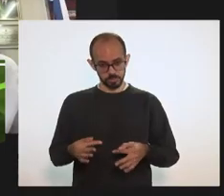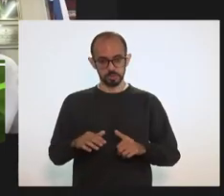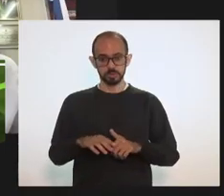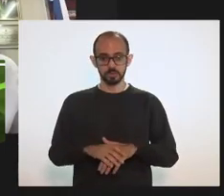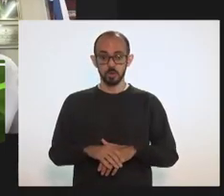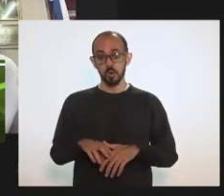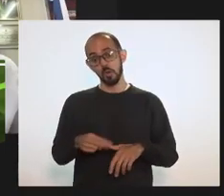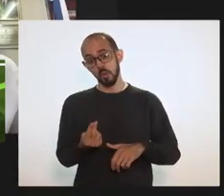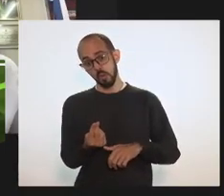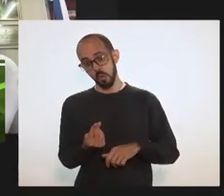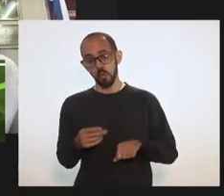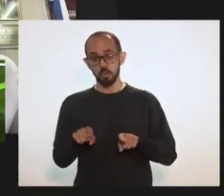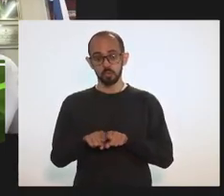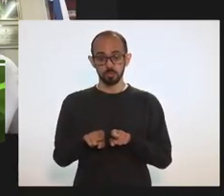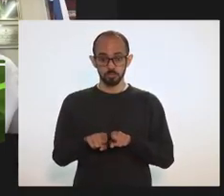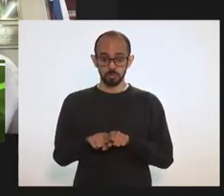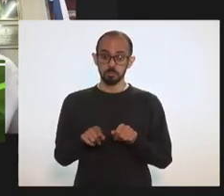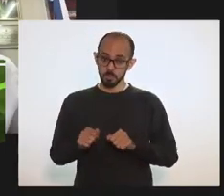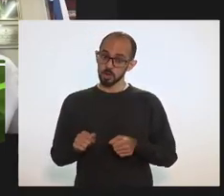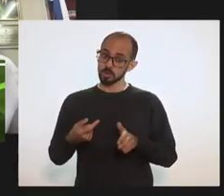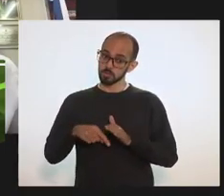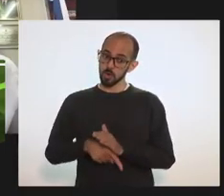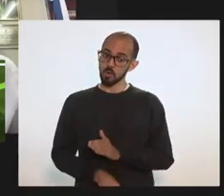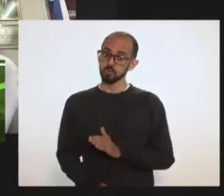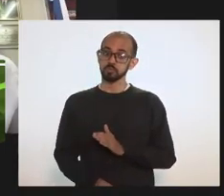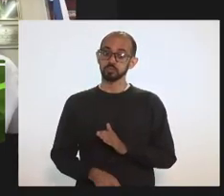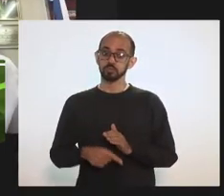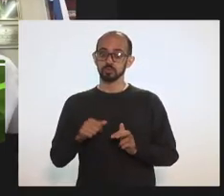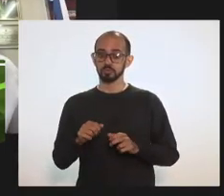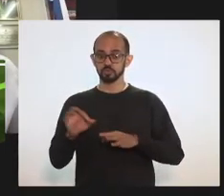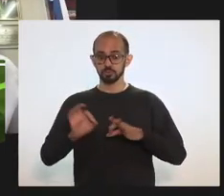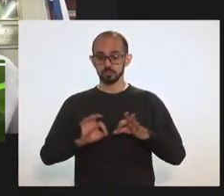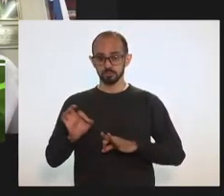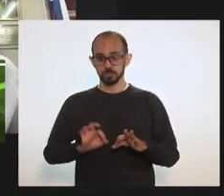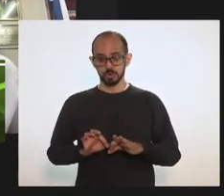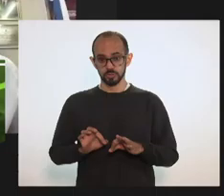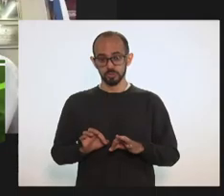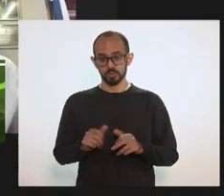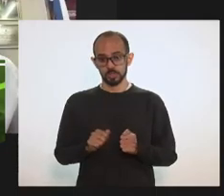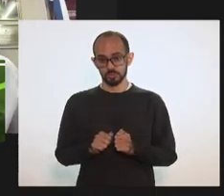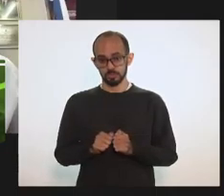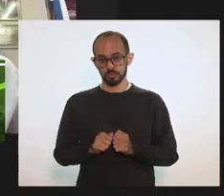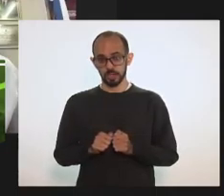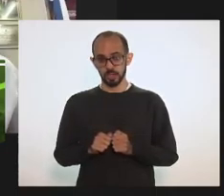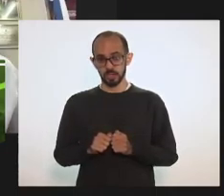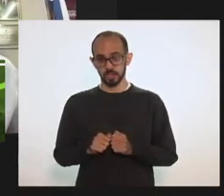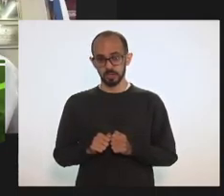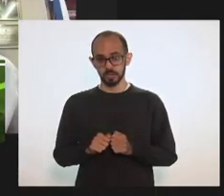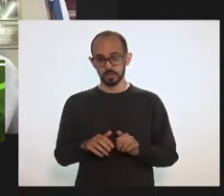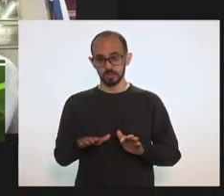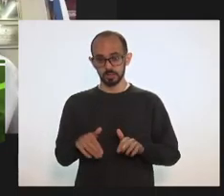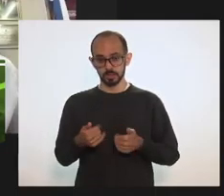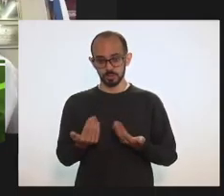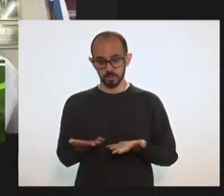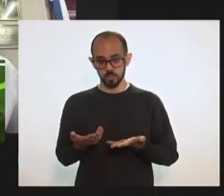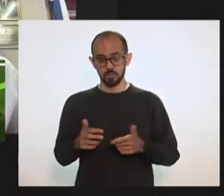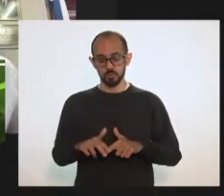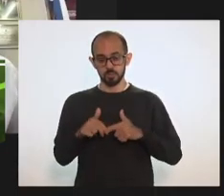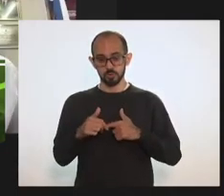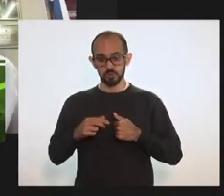diversas vezes. Esse reexame pode ser um reexame muito simples, num